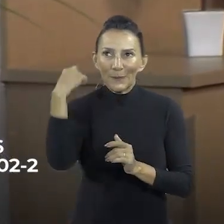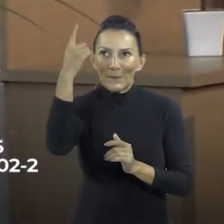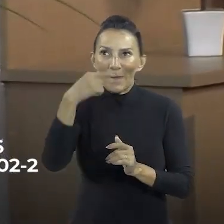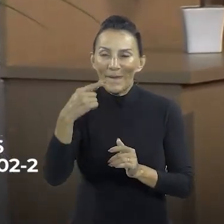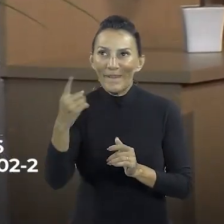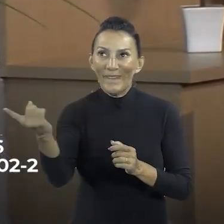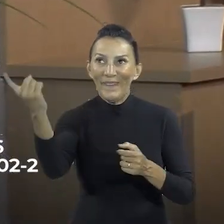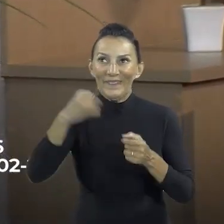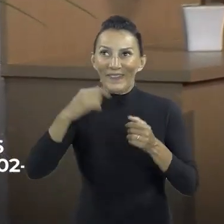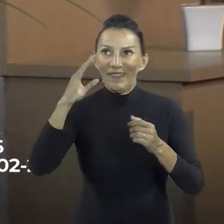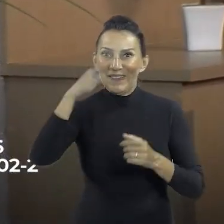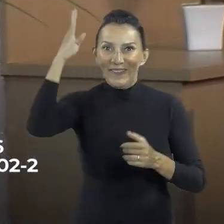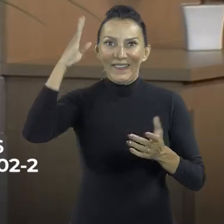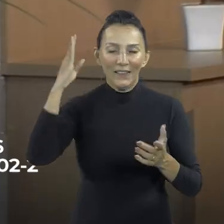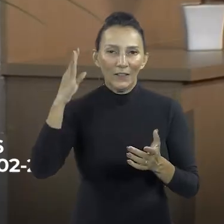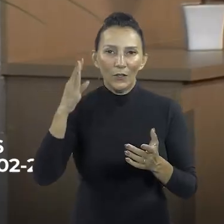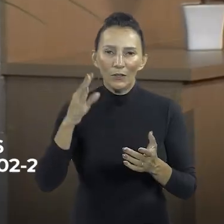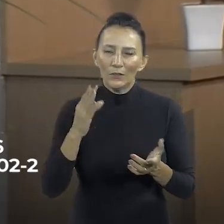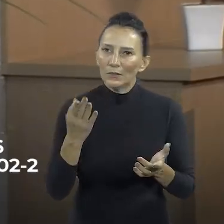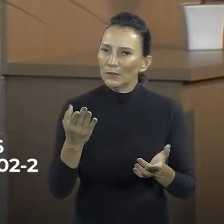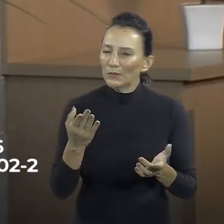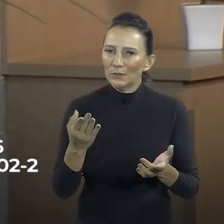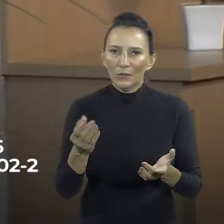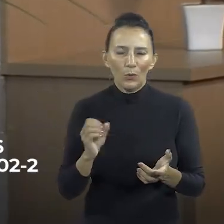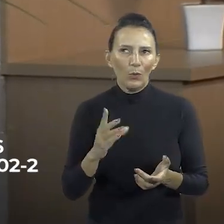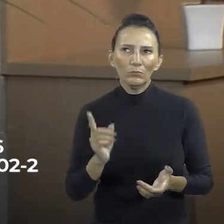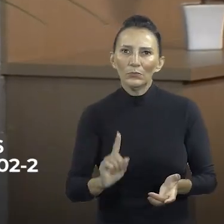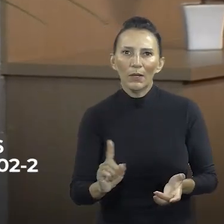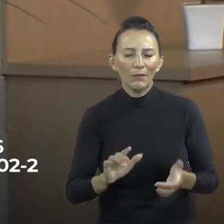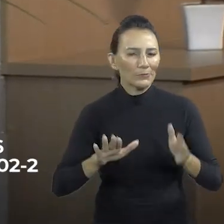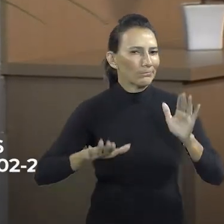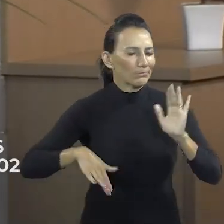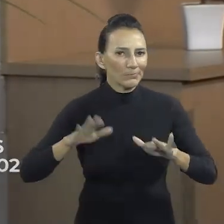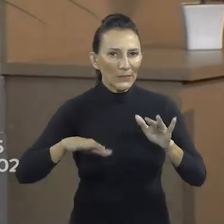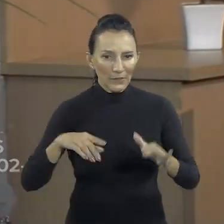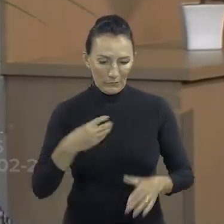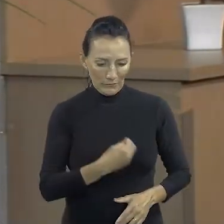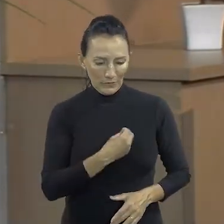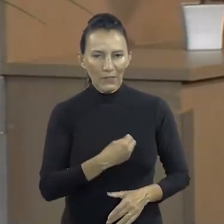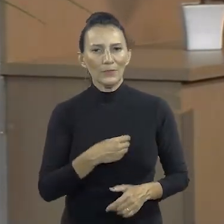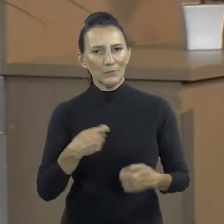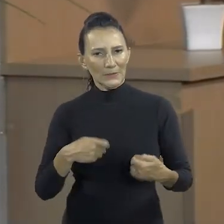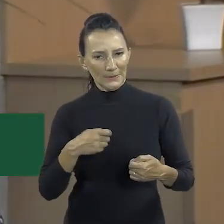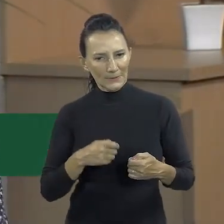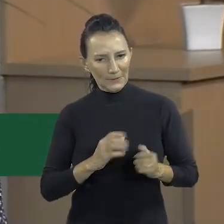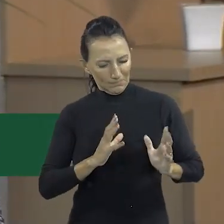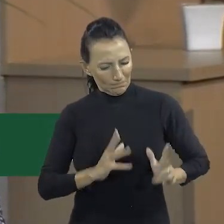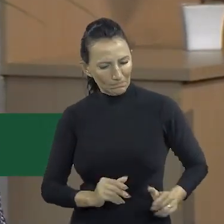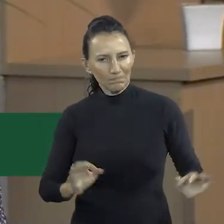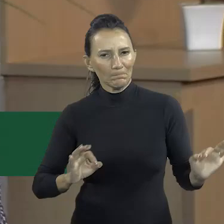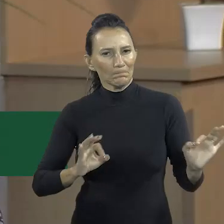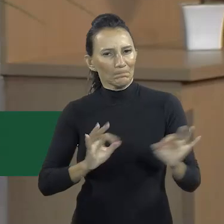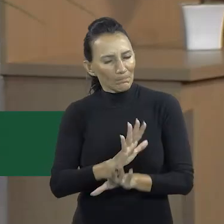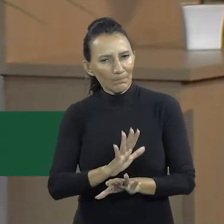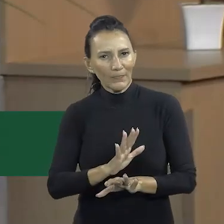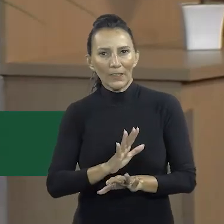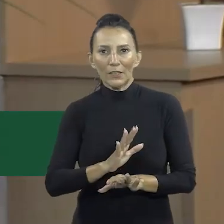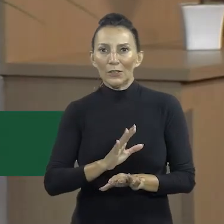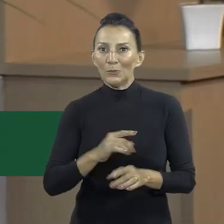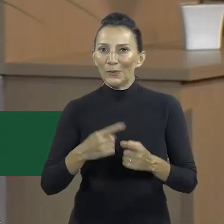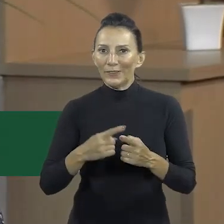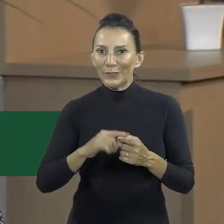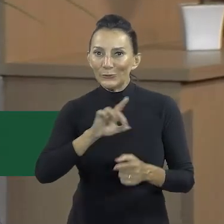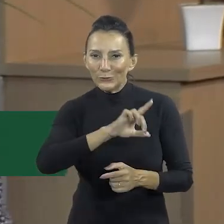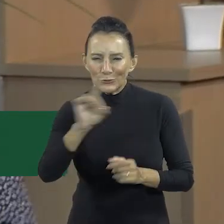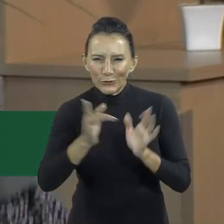está preparado para a volta de Cristo, para o arrebatamento da igreja, quando a igreja vai ser retirada da